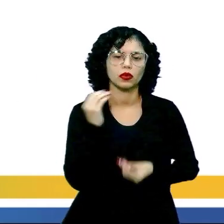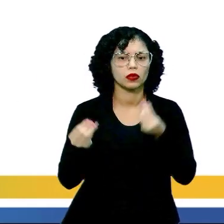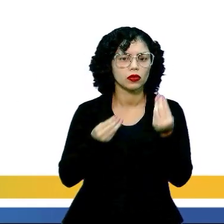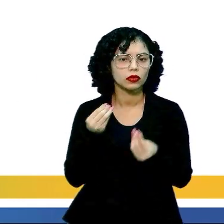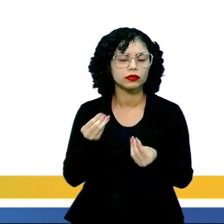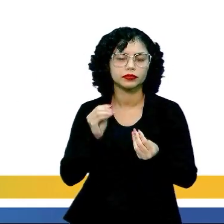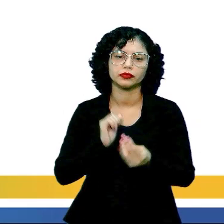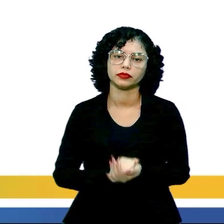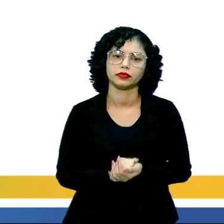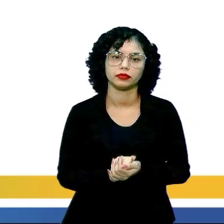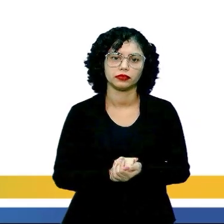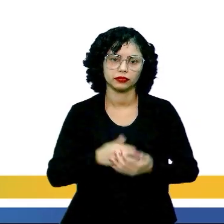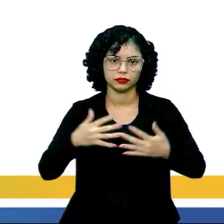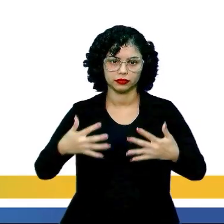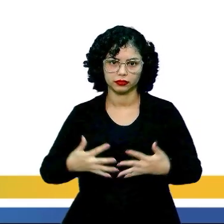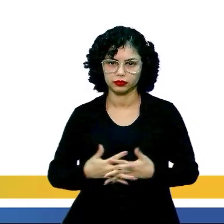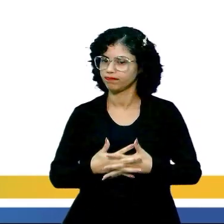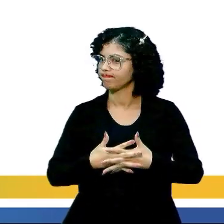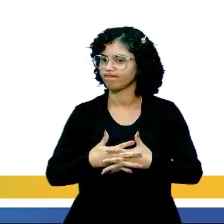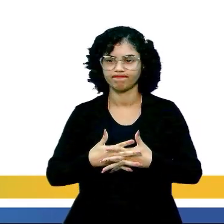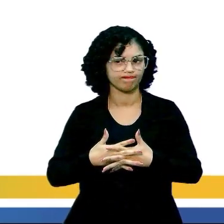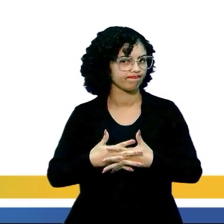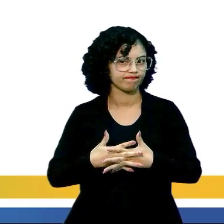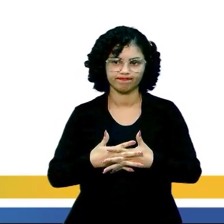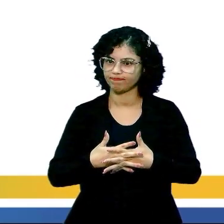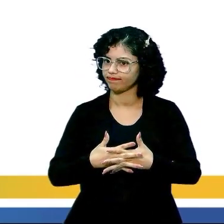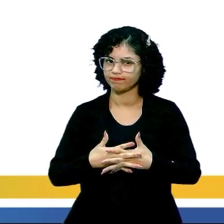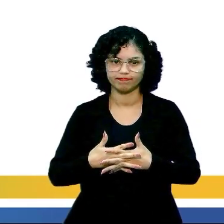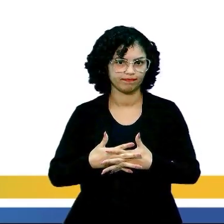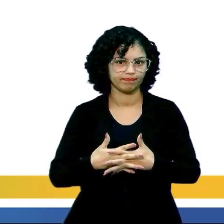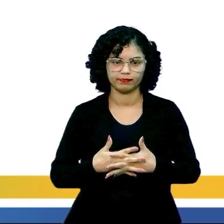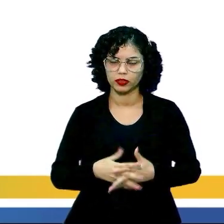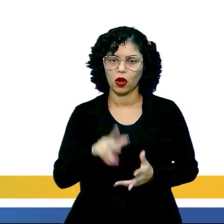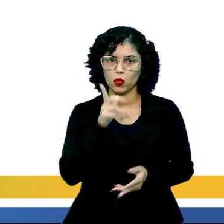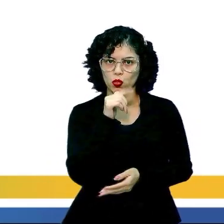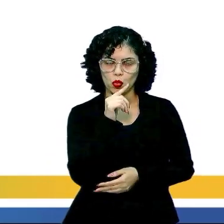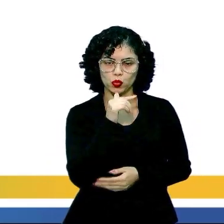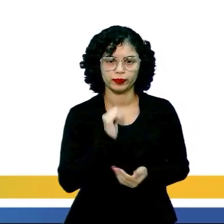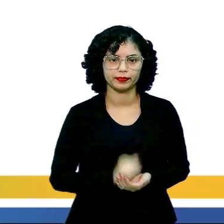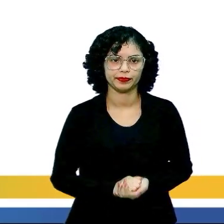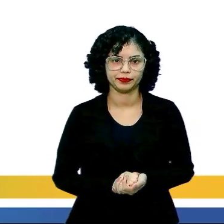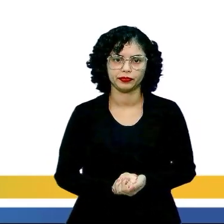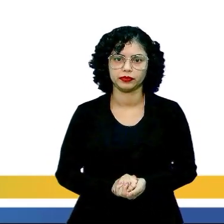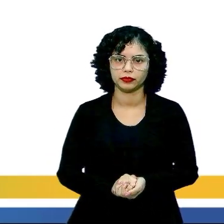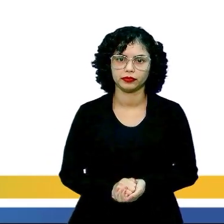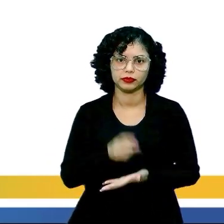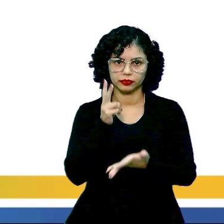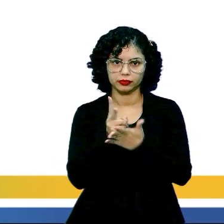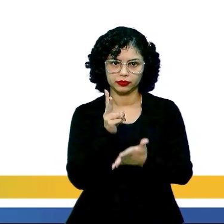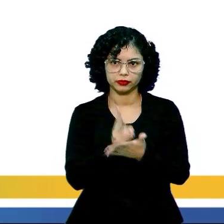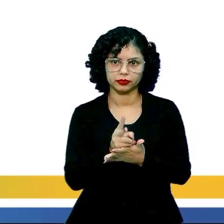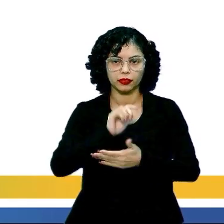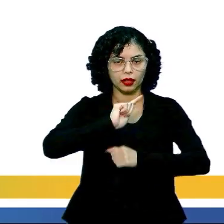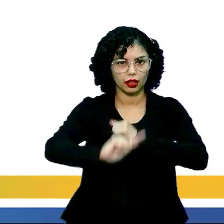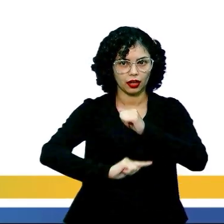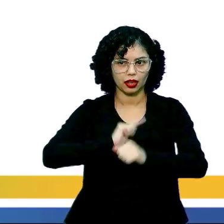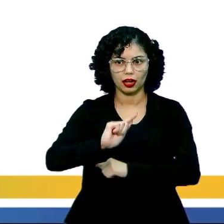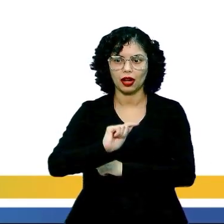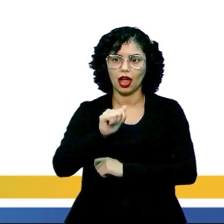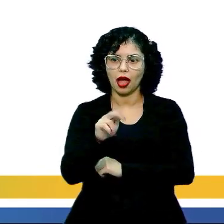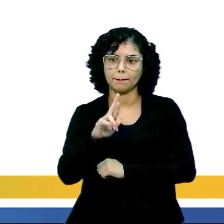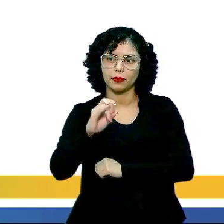se comportam? As moléculas, né, elas não vão interagir com a água, ou seja, elas são